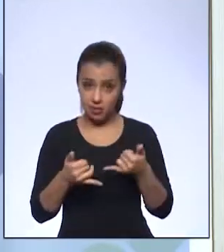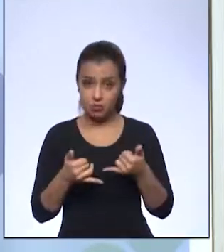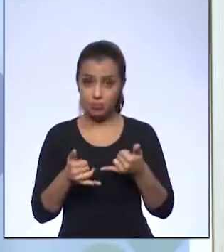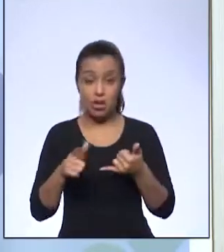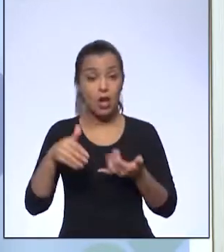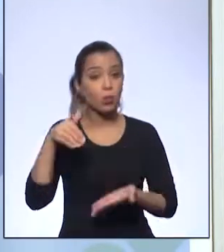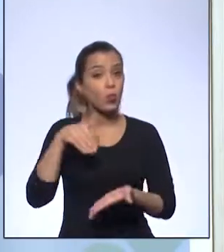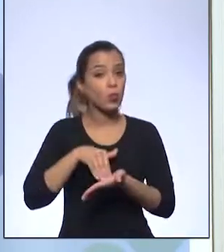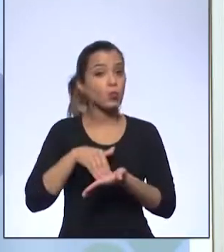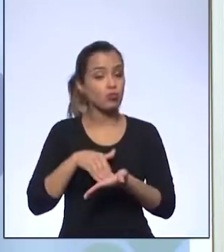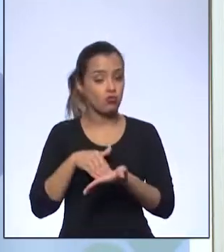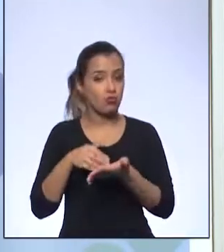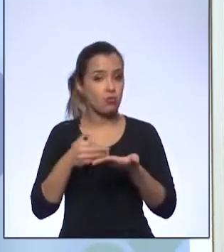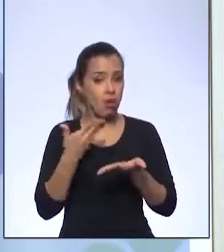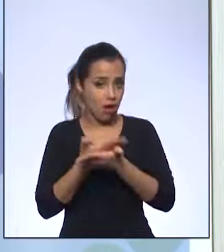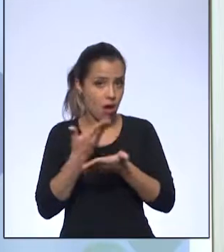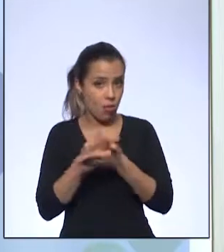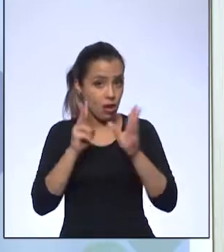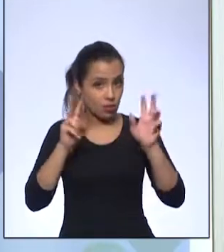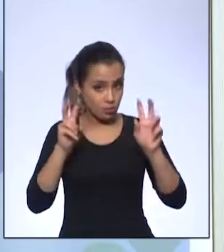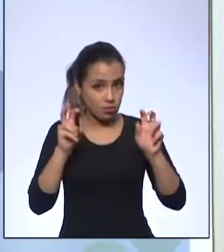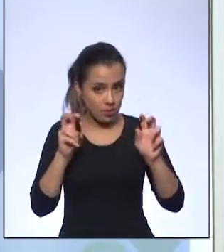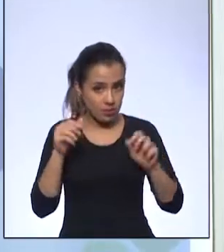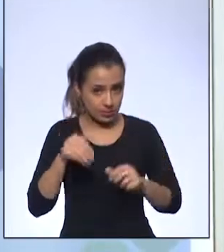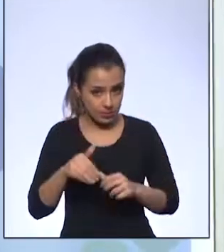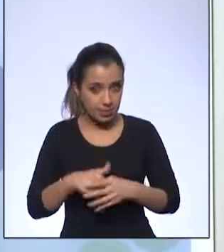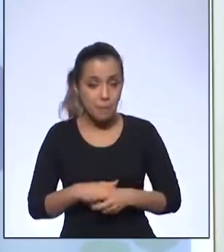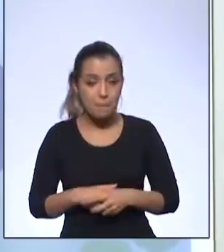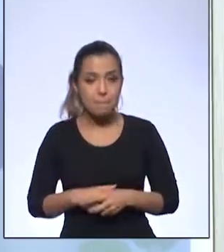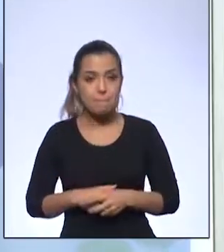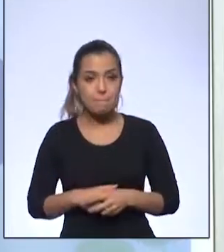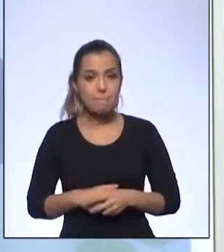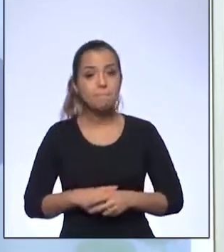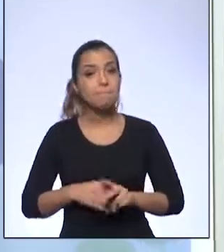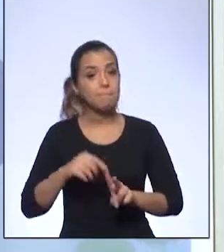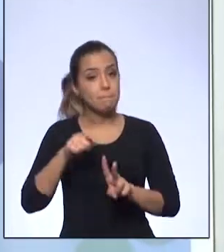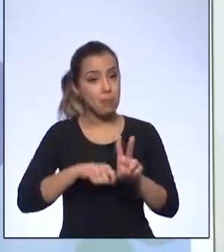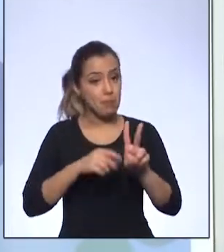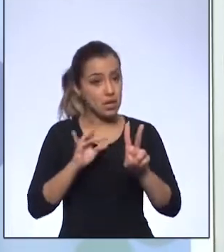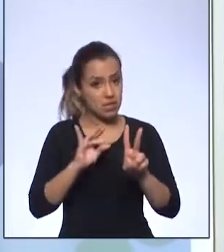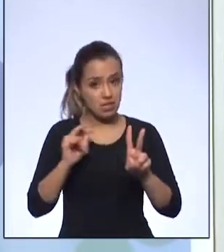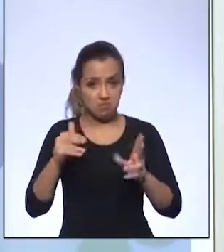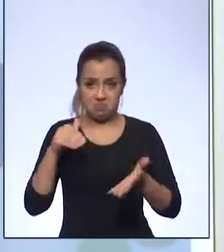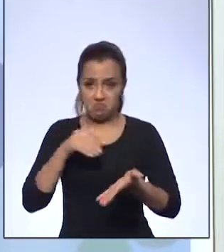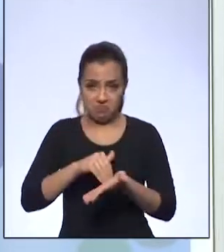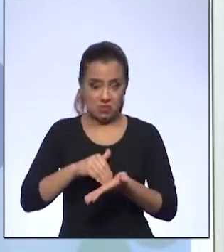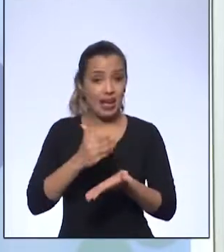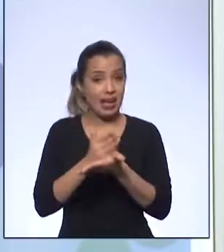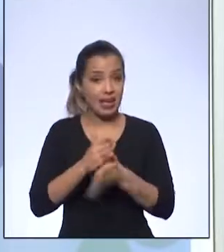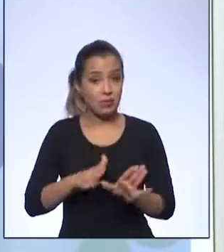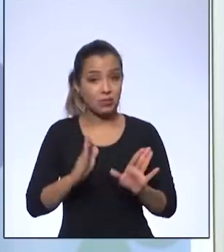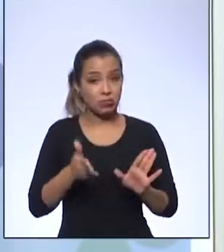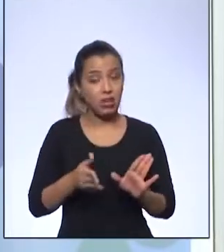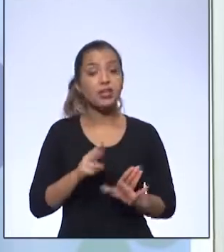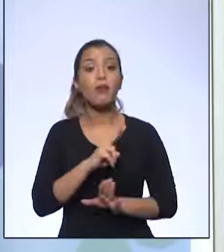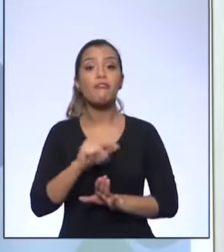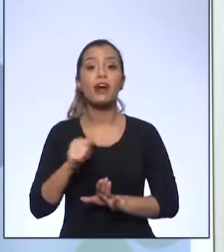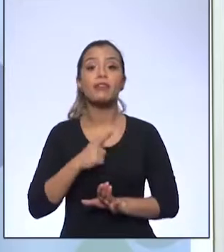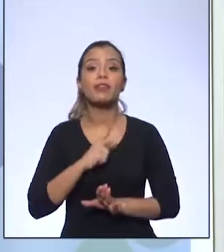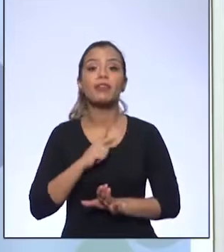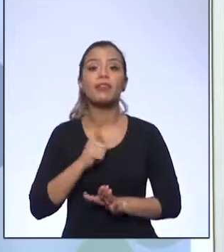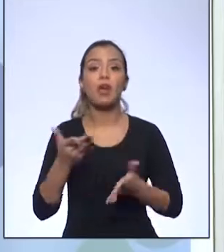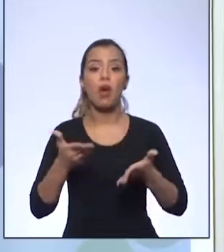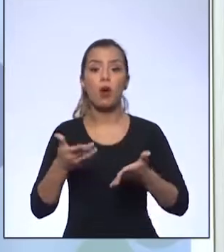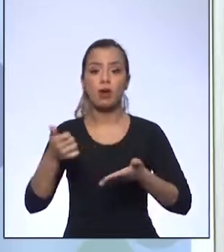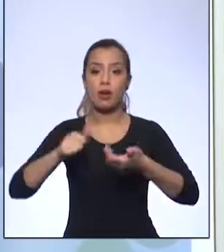última aula que a gente fala desse tema. A gente está acabando o bimestre também, então vai ter um pouquinho de revisão. Então, a gente vai ter o